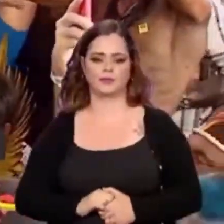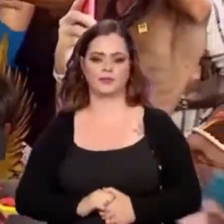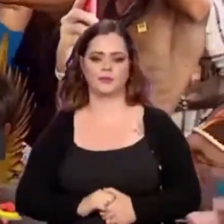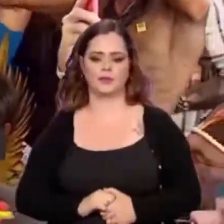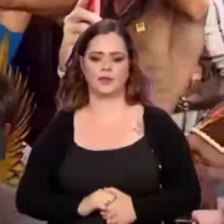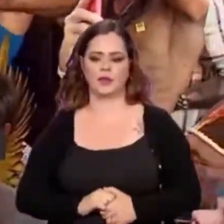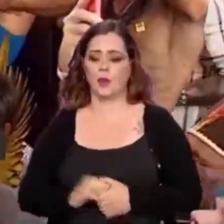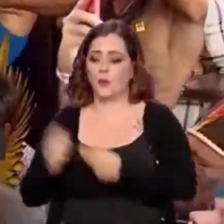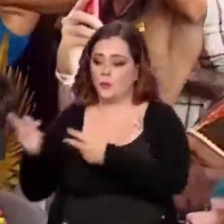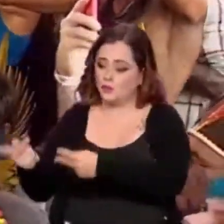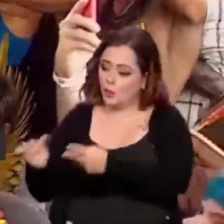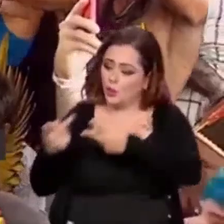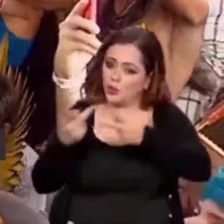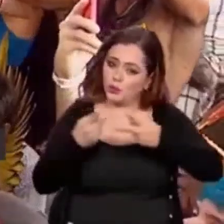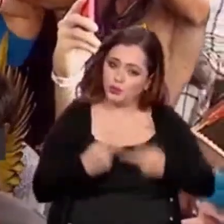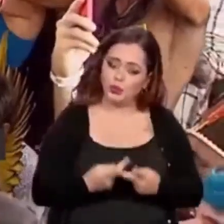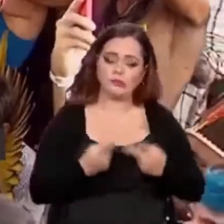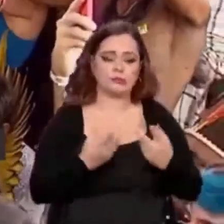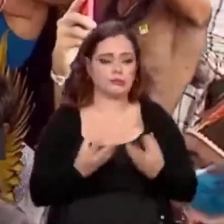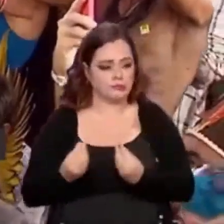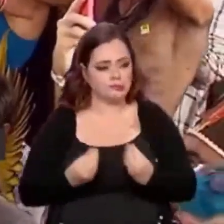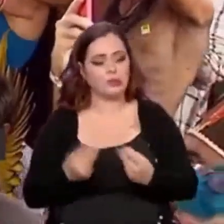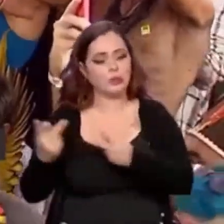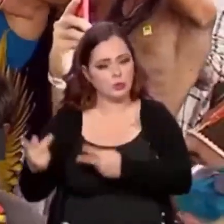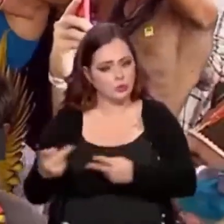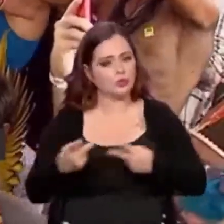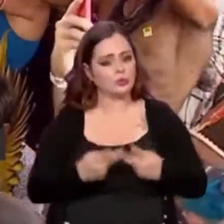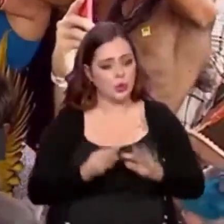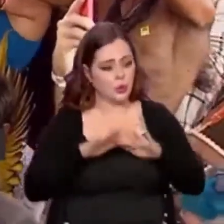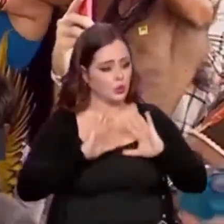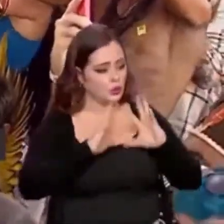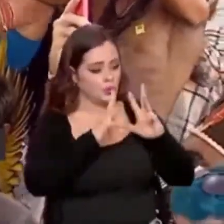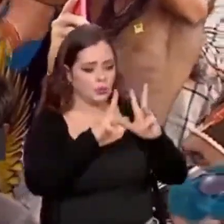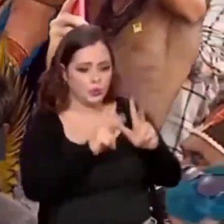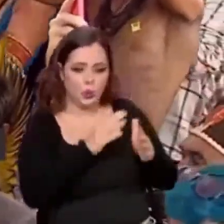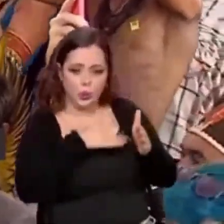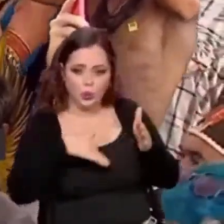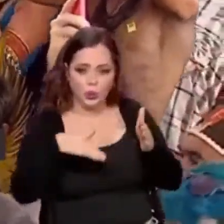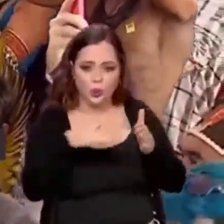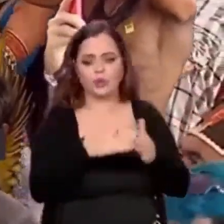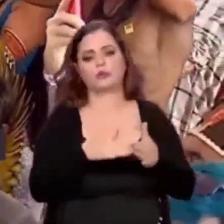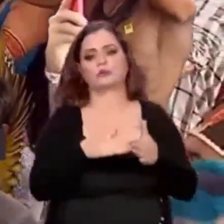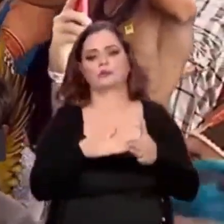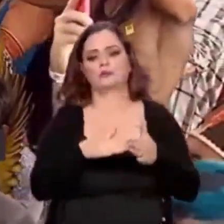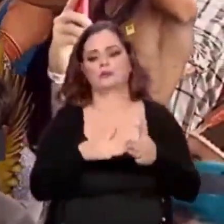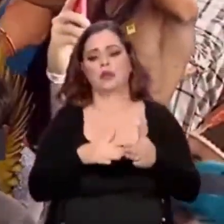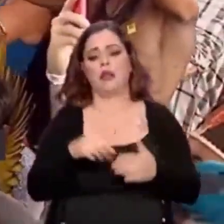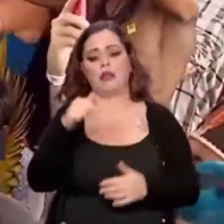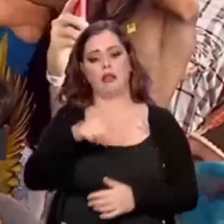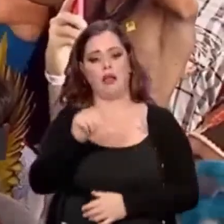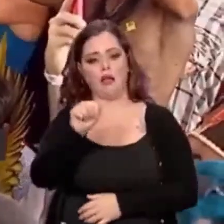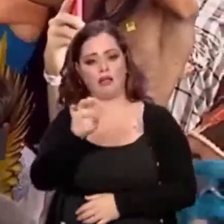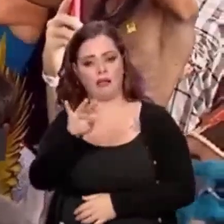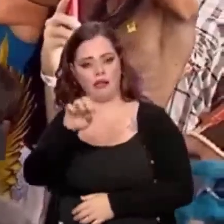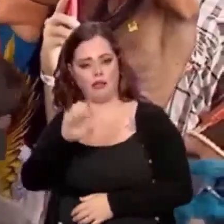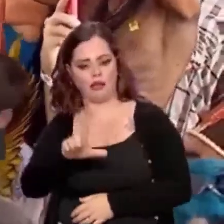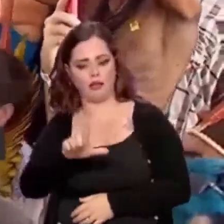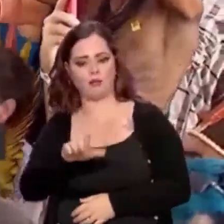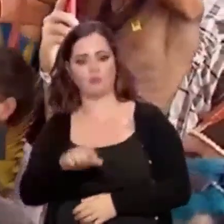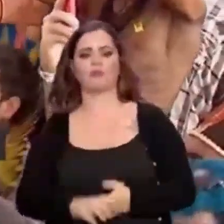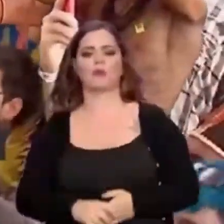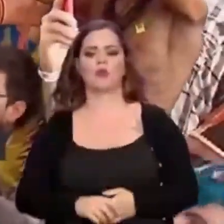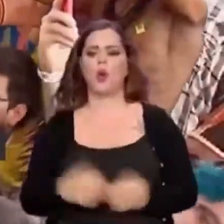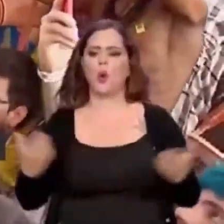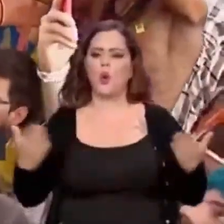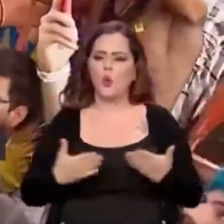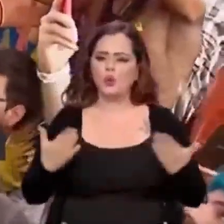Muito bem-vindos, bem-vindas, bem-vindes aqui ao nosso ATL. Hoje é um dia bastante